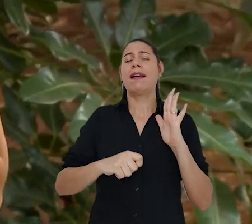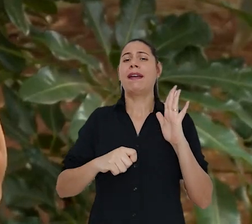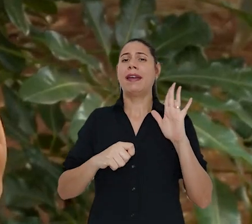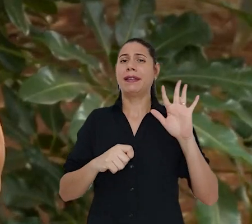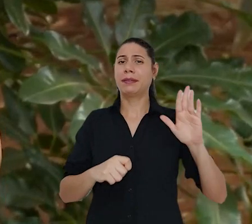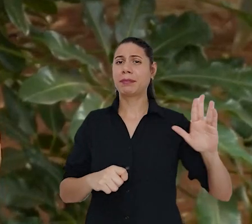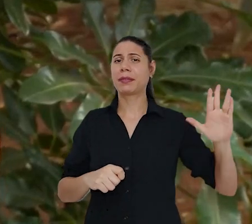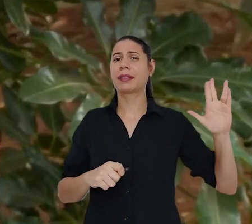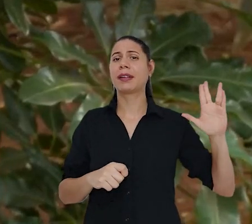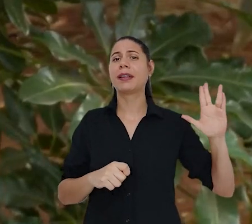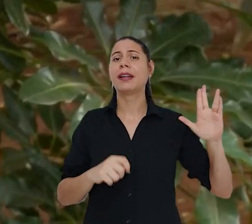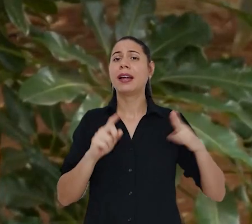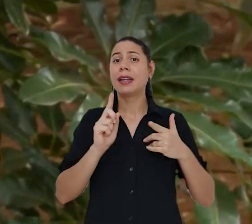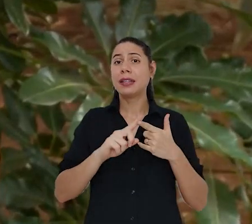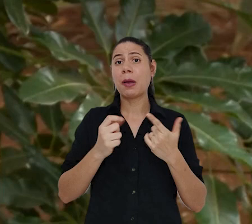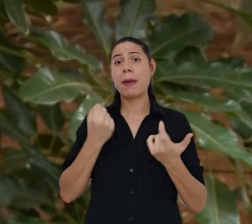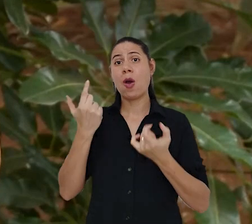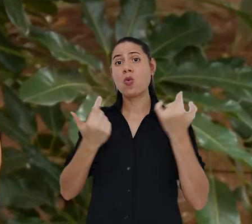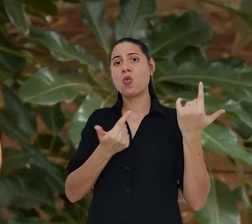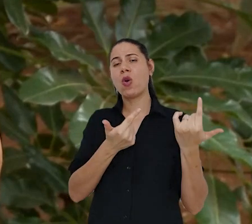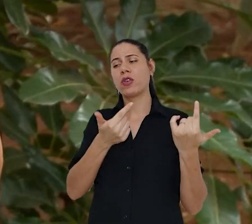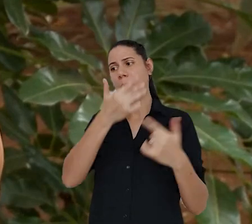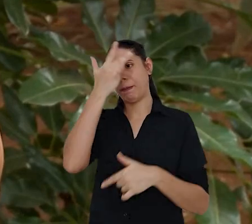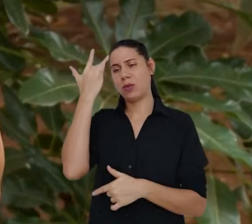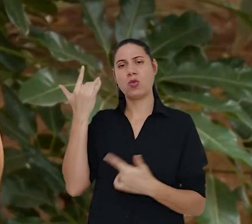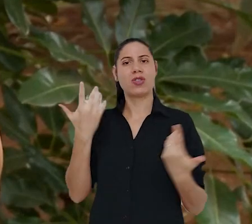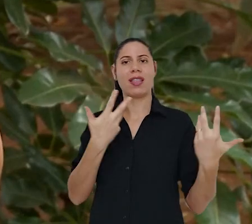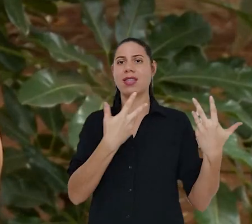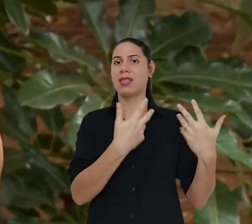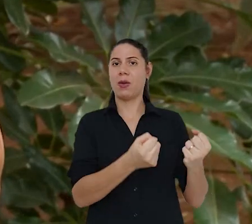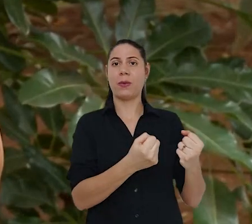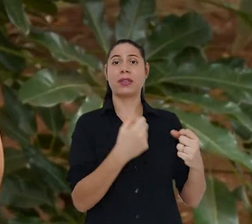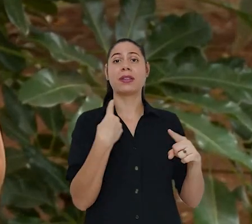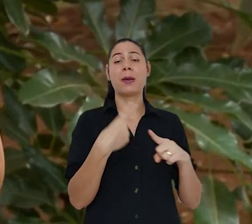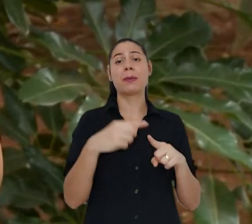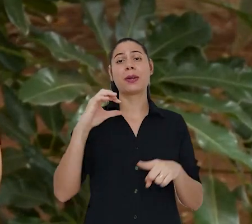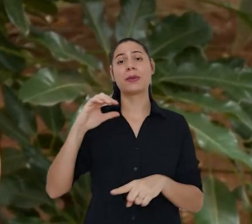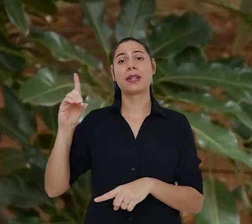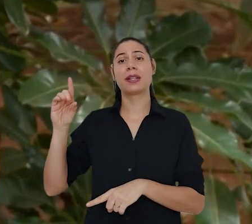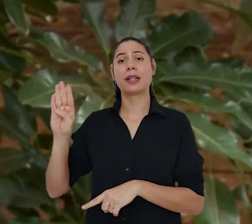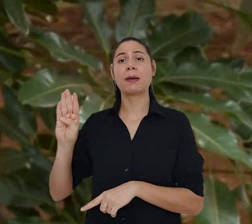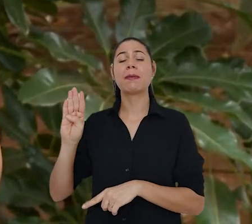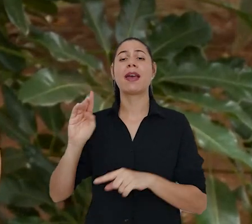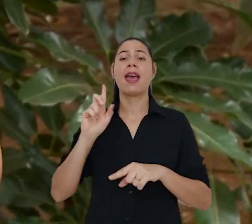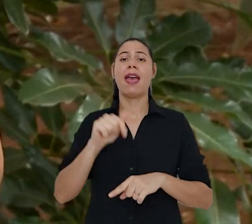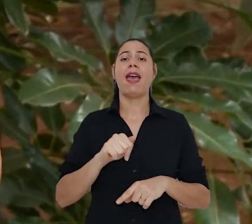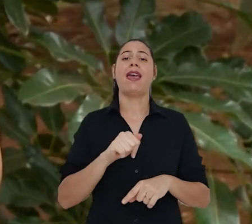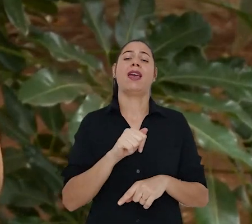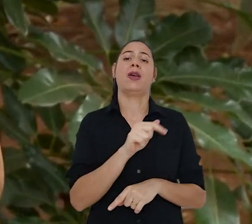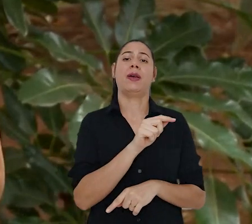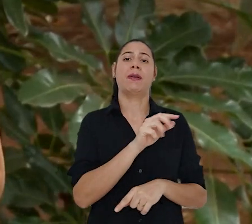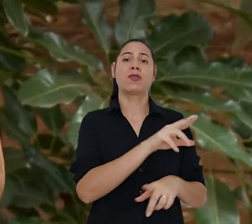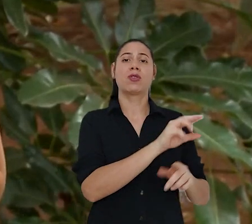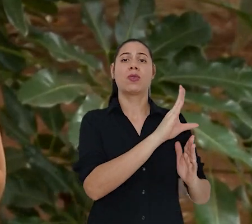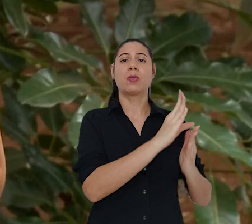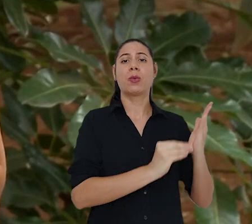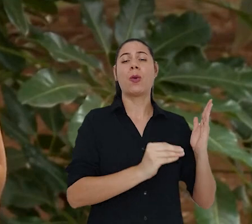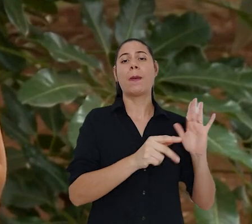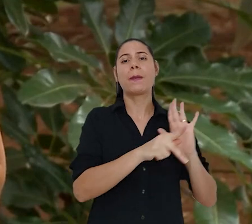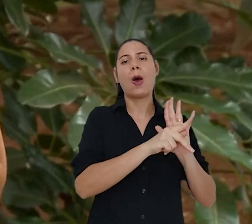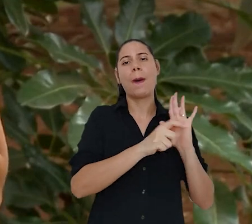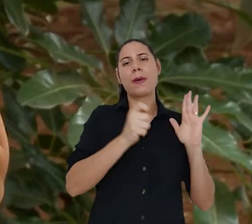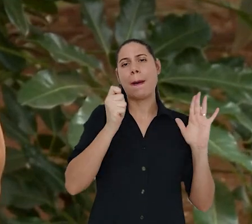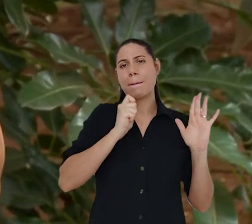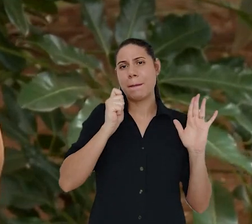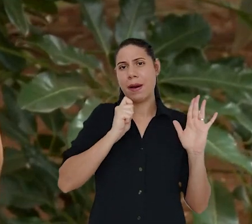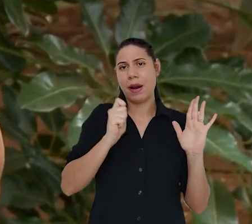até especialistas contrários ao uso pelo fato de o CBD ser extraído da maconha, nome mais popular da cannabis